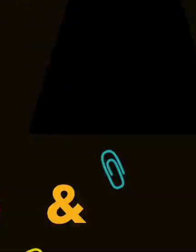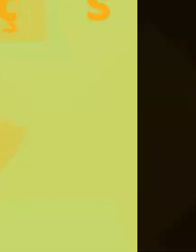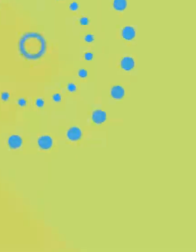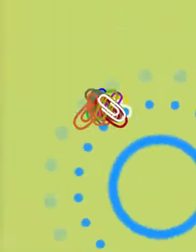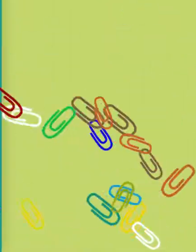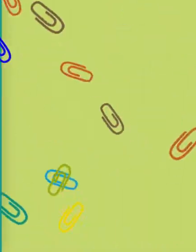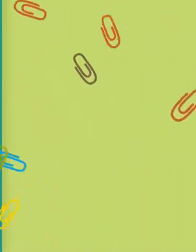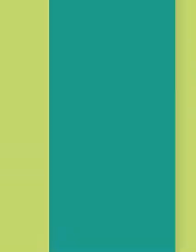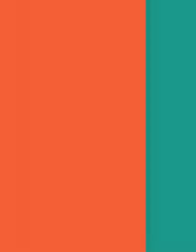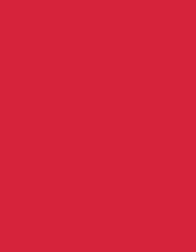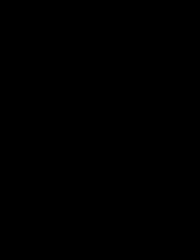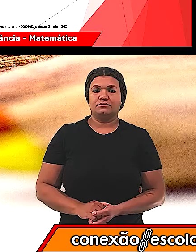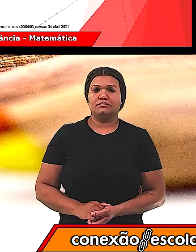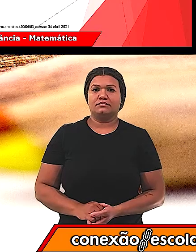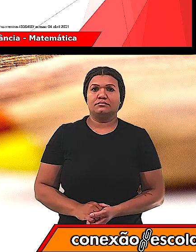já!